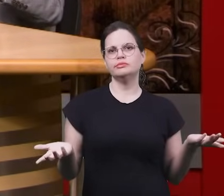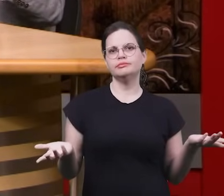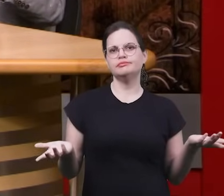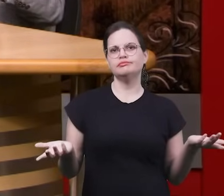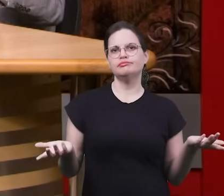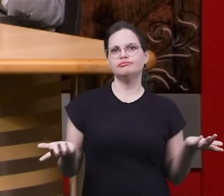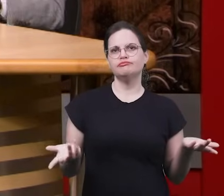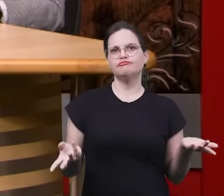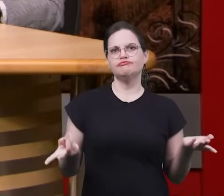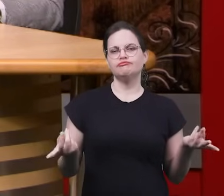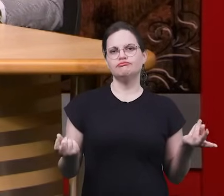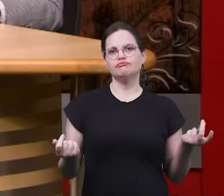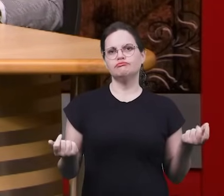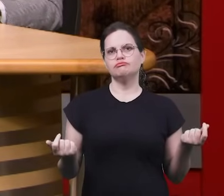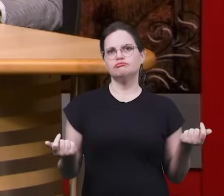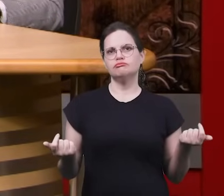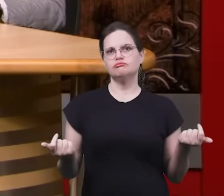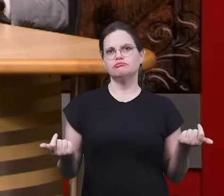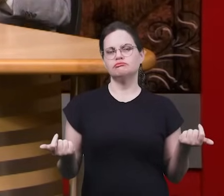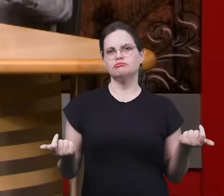assim,